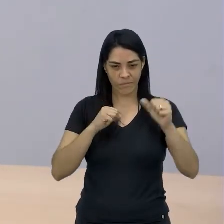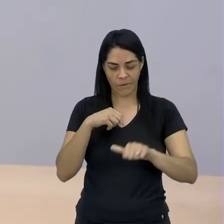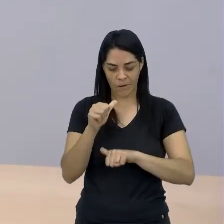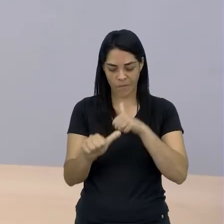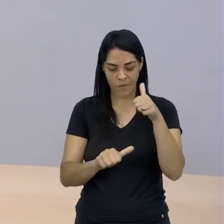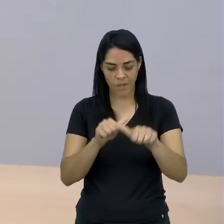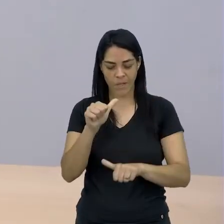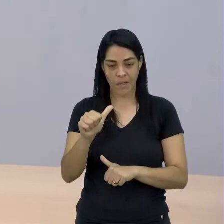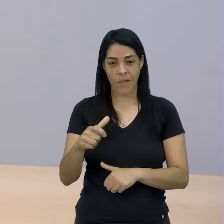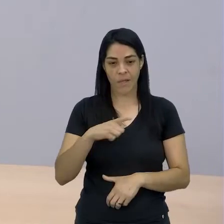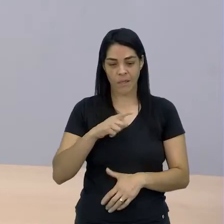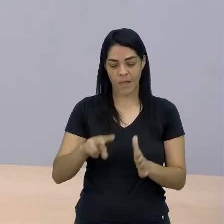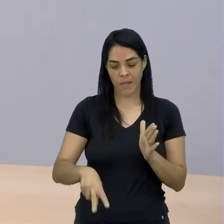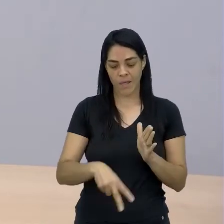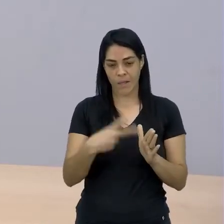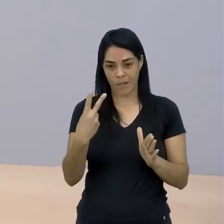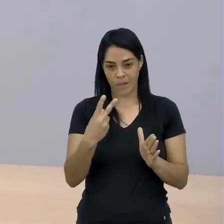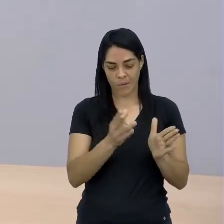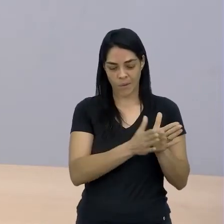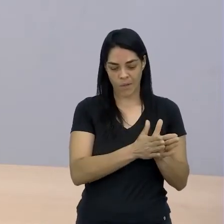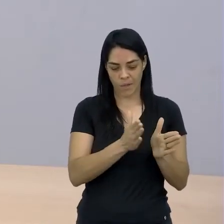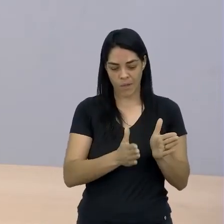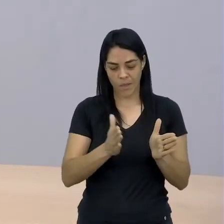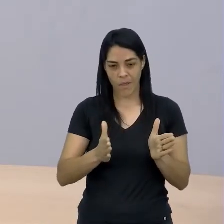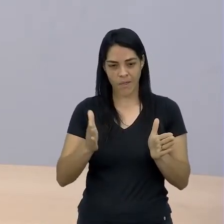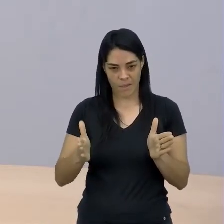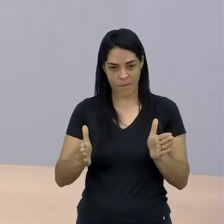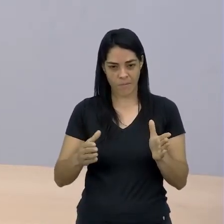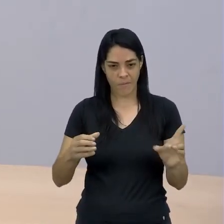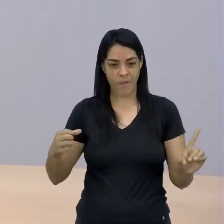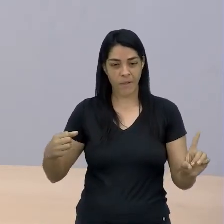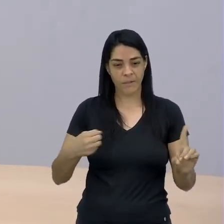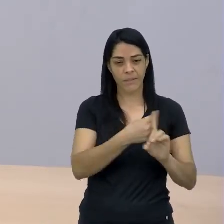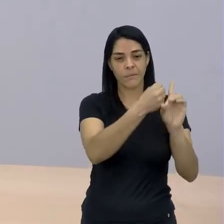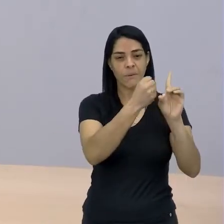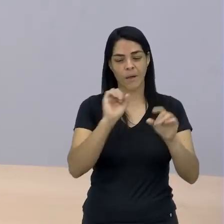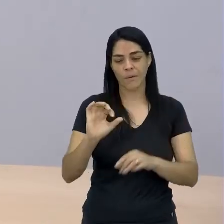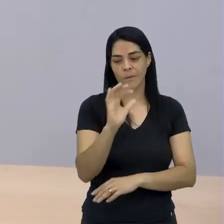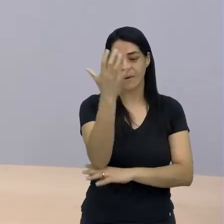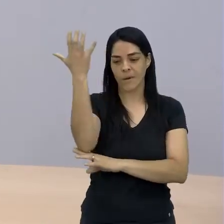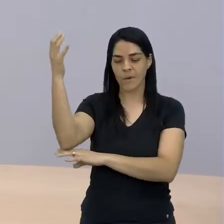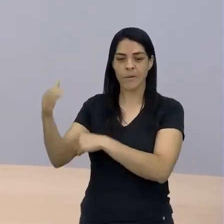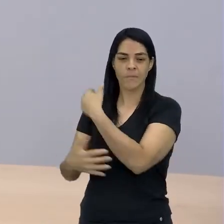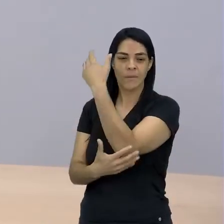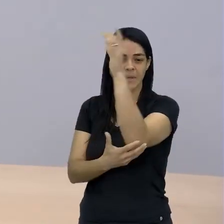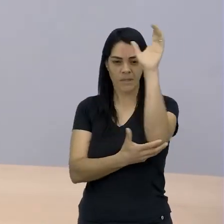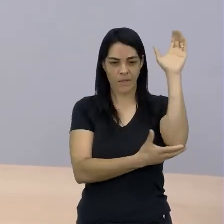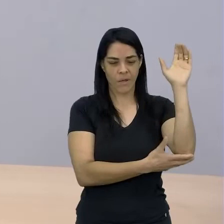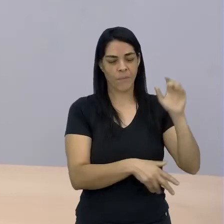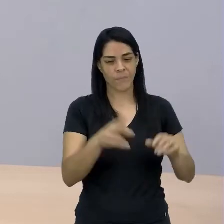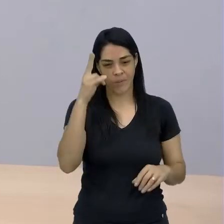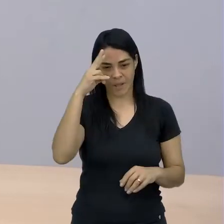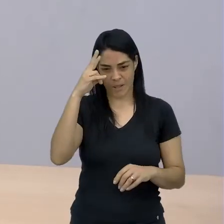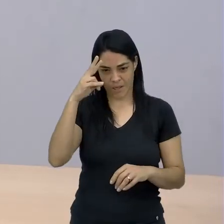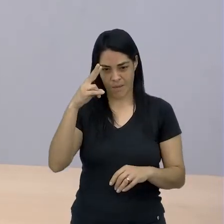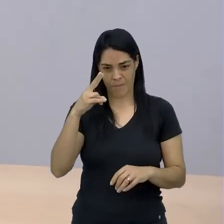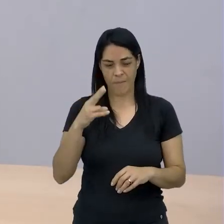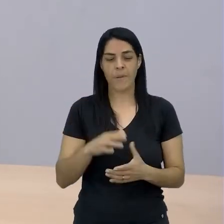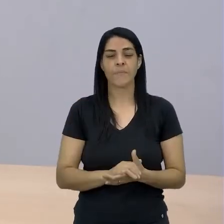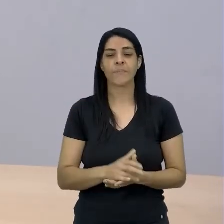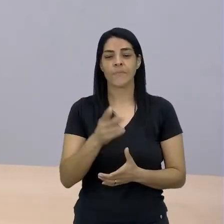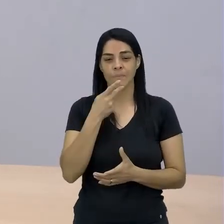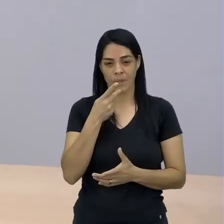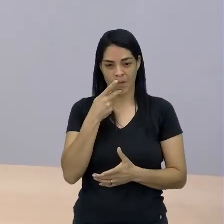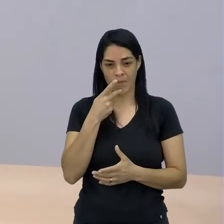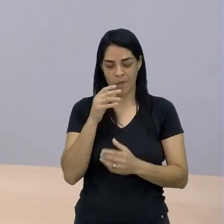uma segunda etapa de impacto ambiental, né, gente? Porque olha lá, lembra que eu falei do microfone? Para